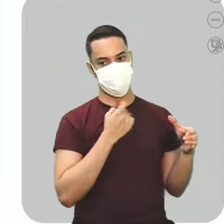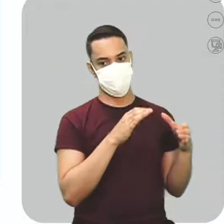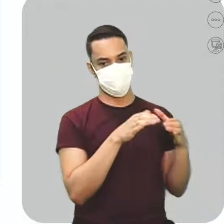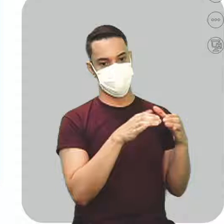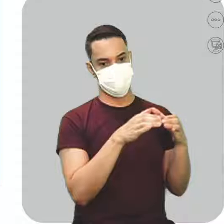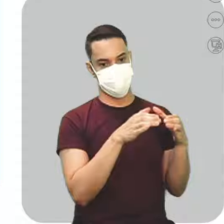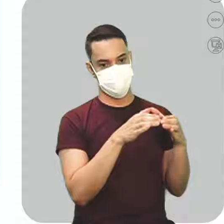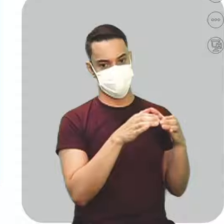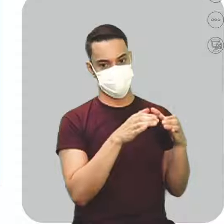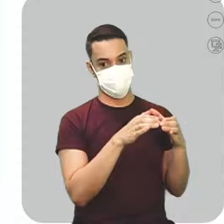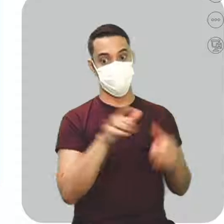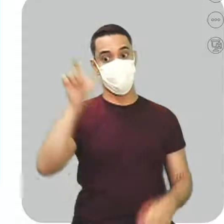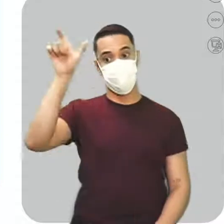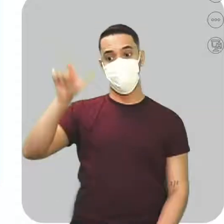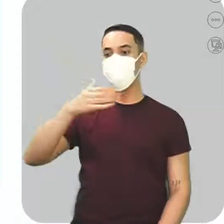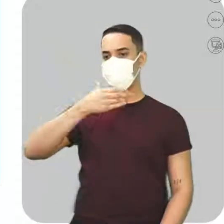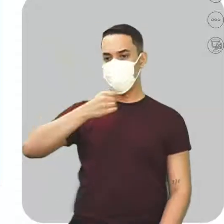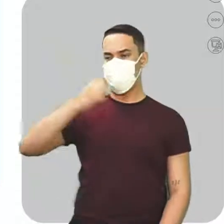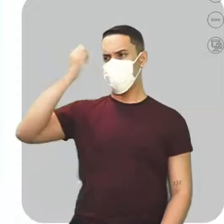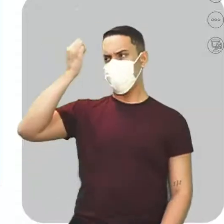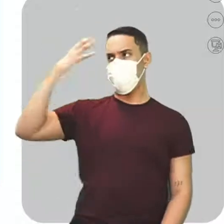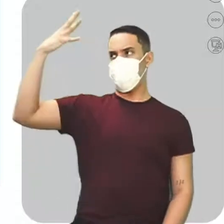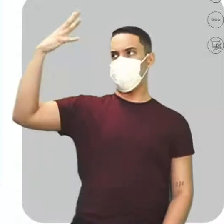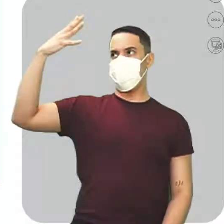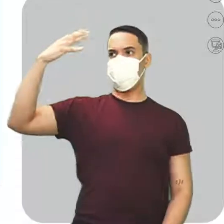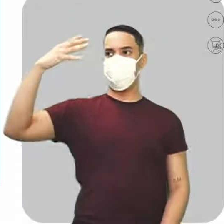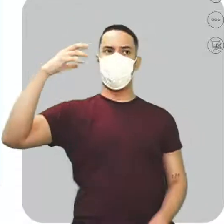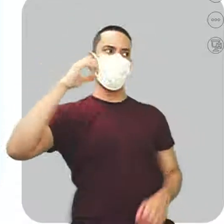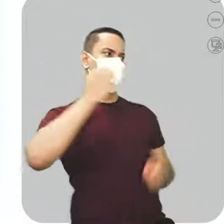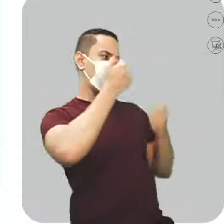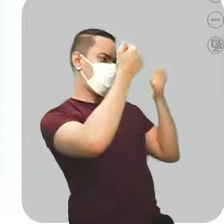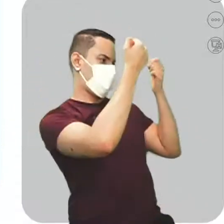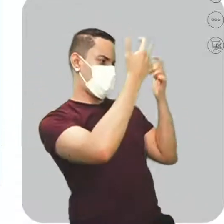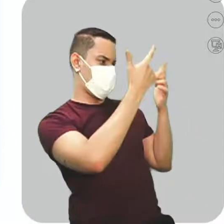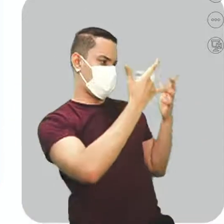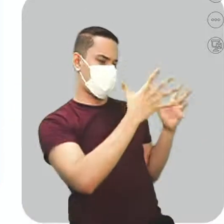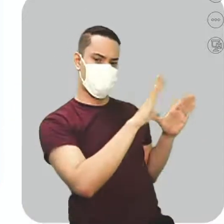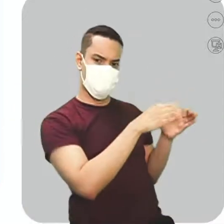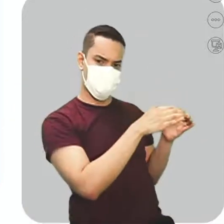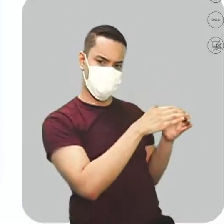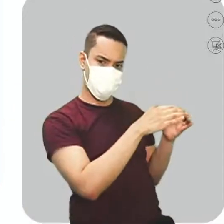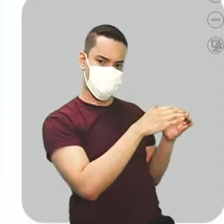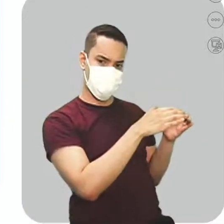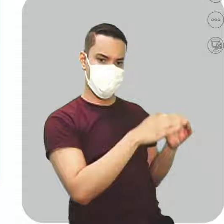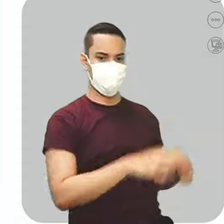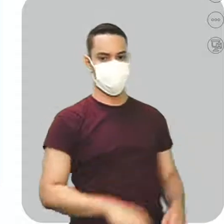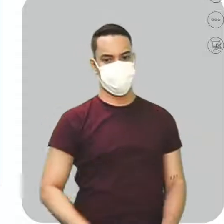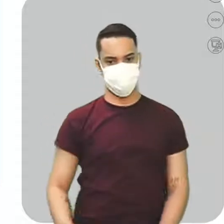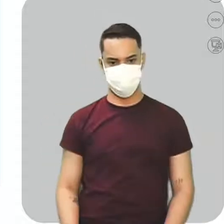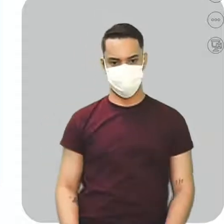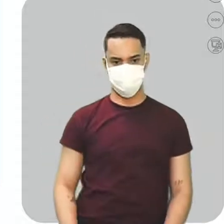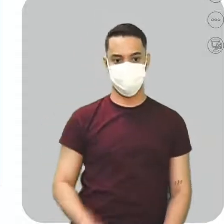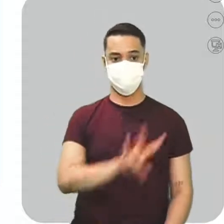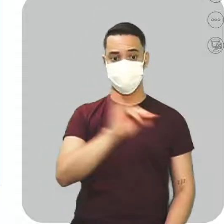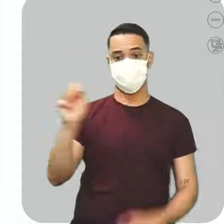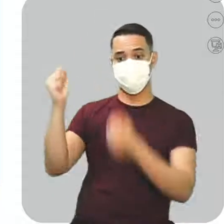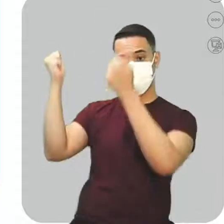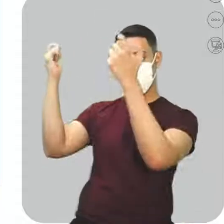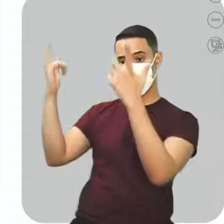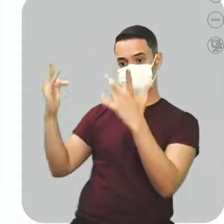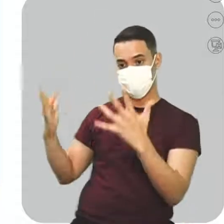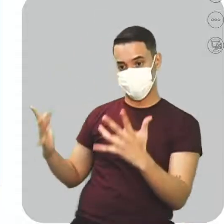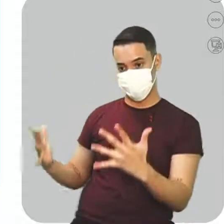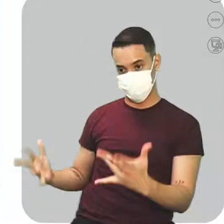Este daqui que vai defender a ideia. E vai mostrar para este daqui, tá bom? Ele que vai ter o